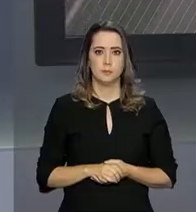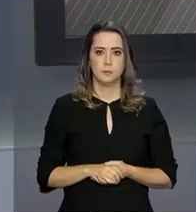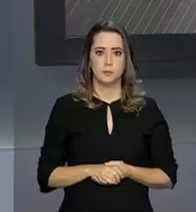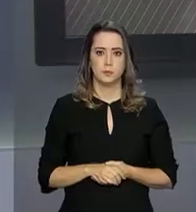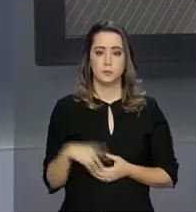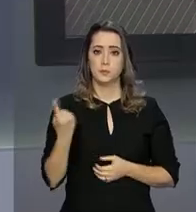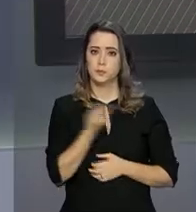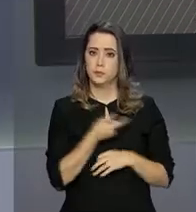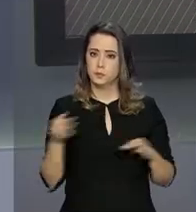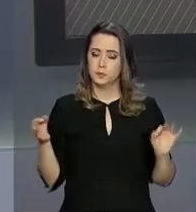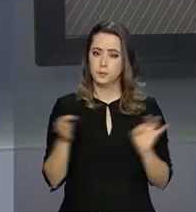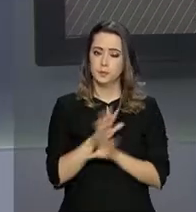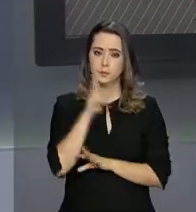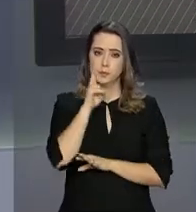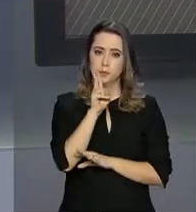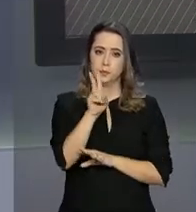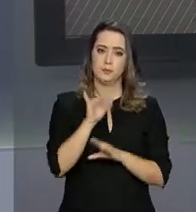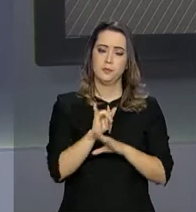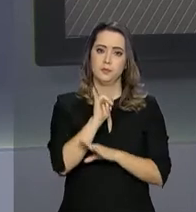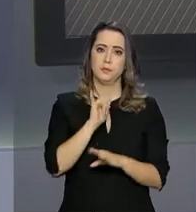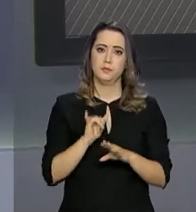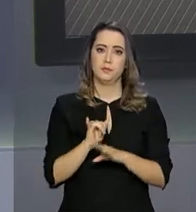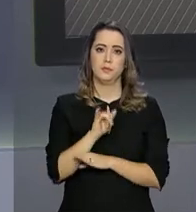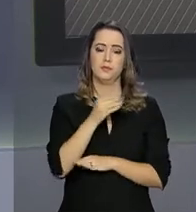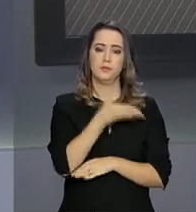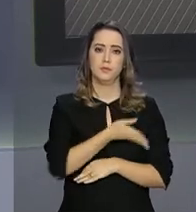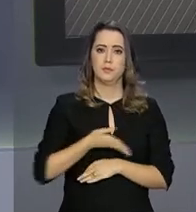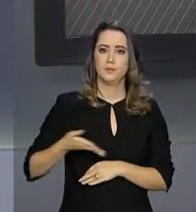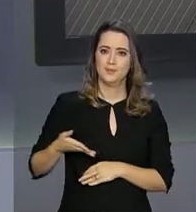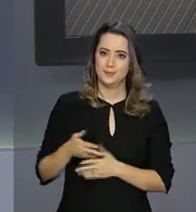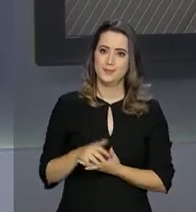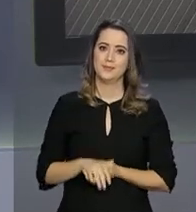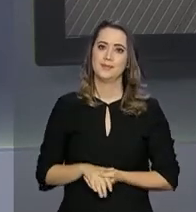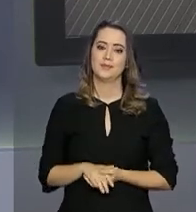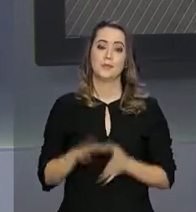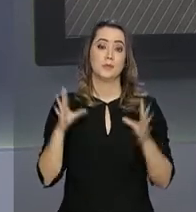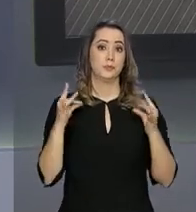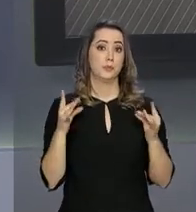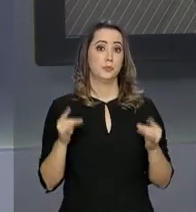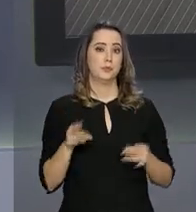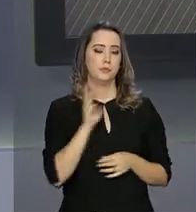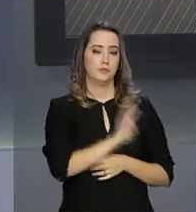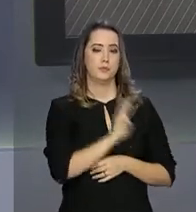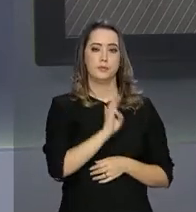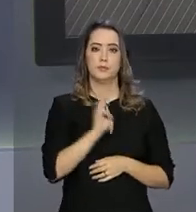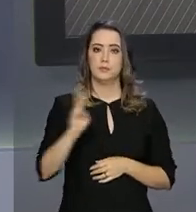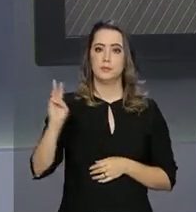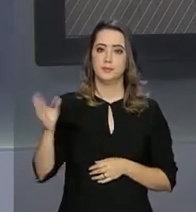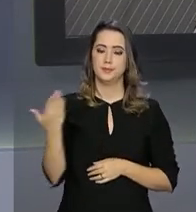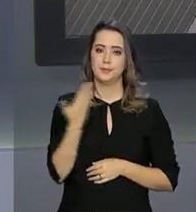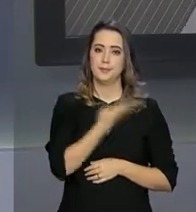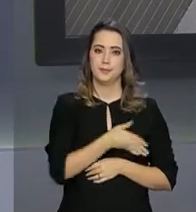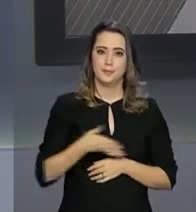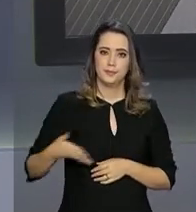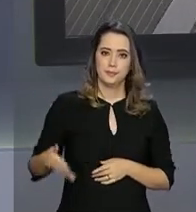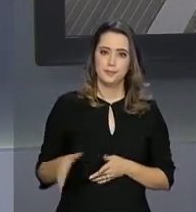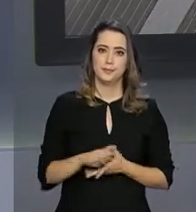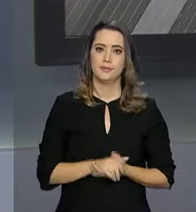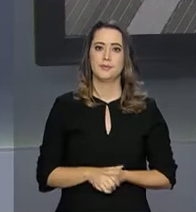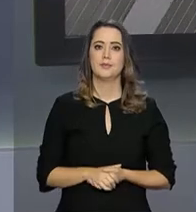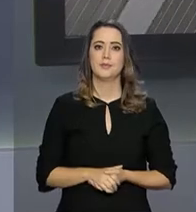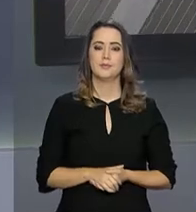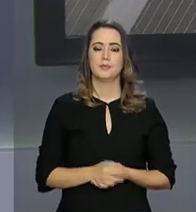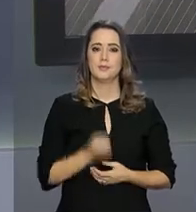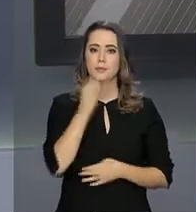nós ficamos por aqui você pode rever as reportagens no youtube e toda a nossa programação também está na página da gnr na internet